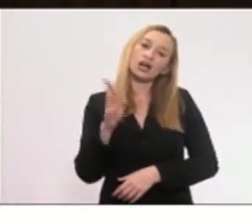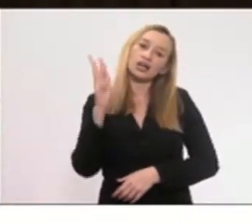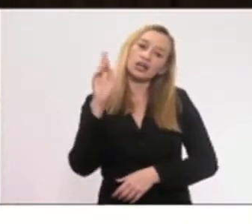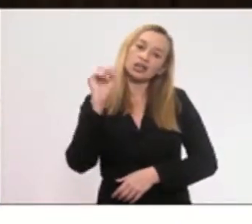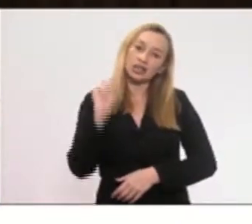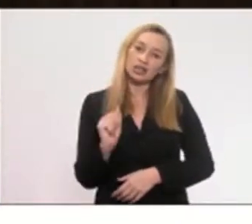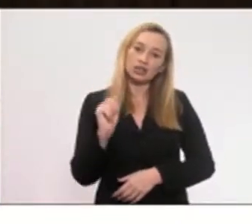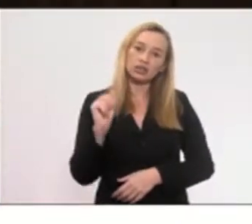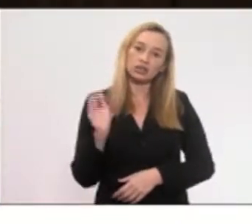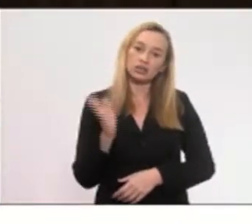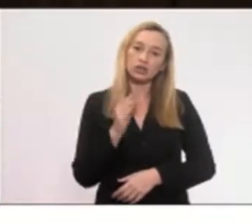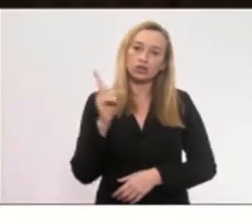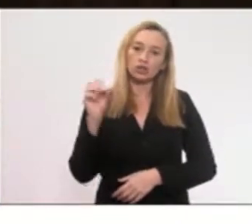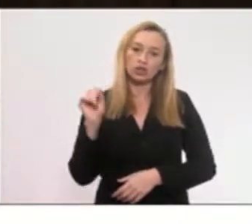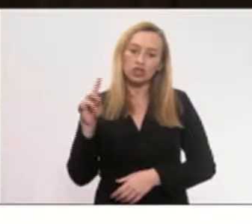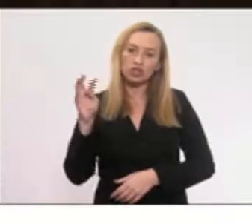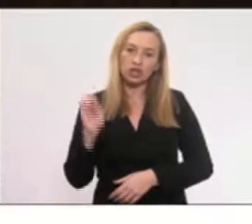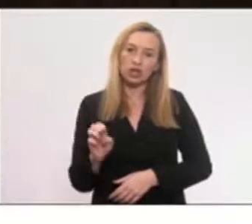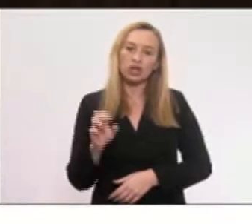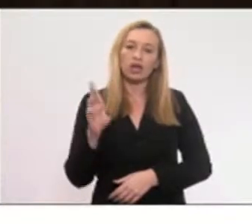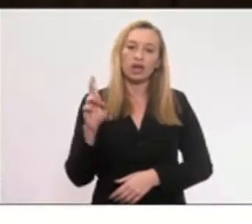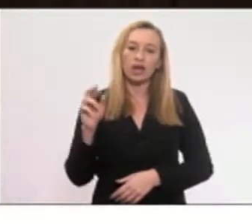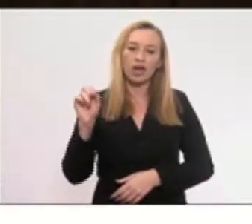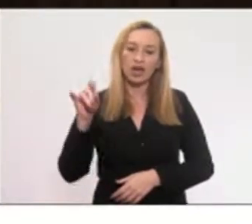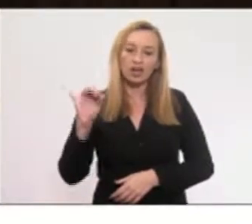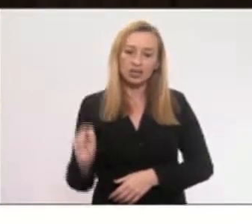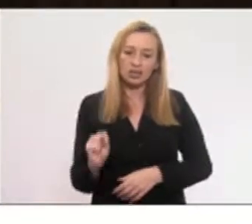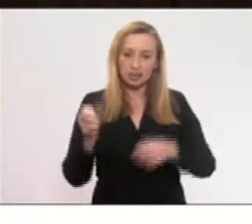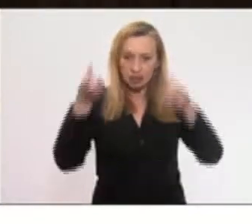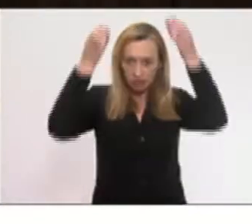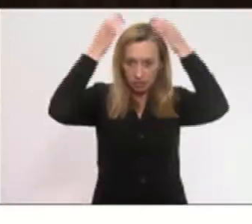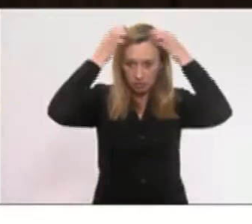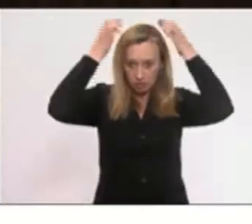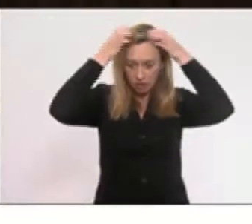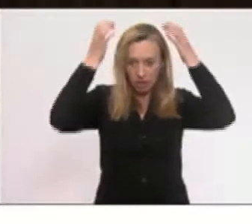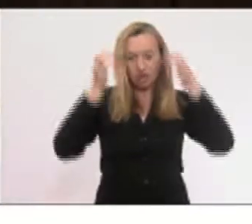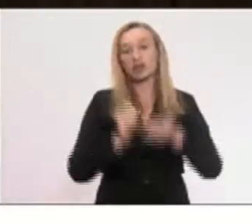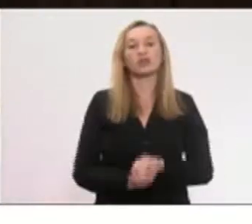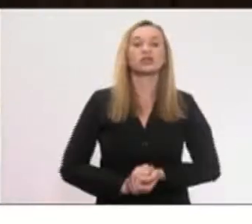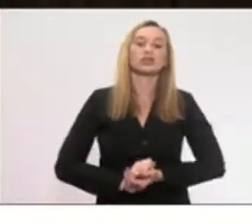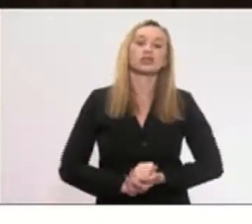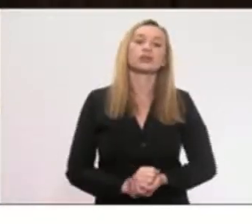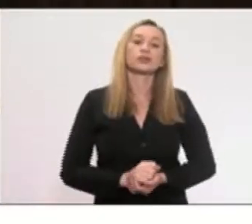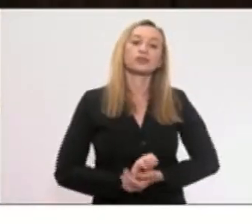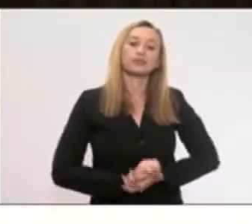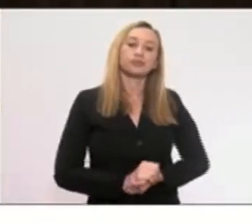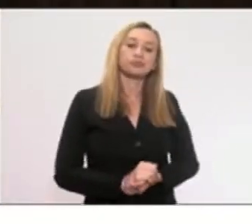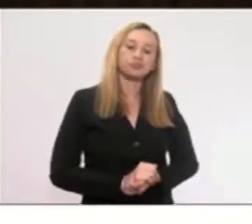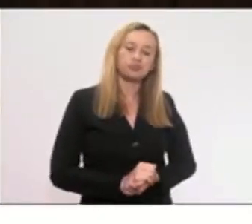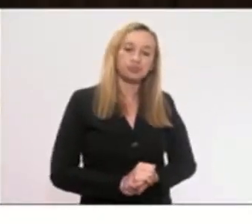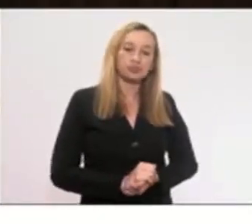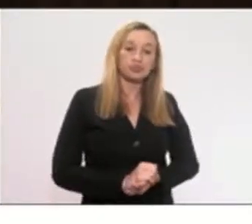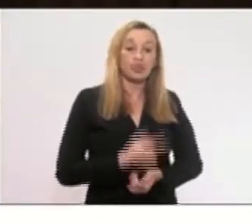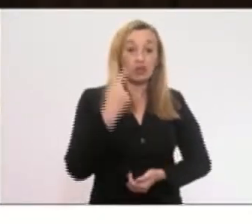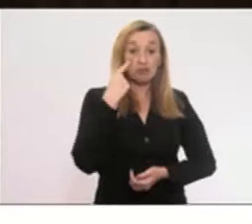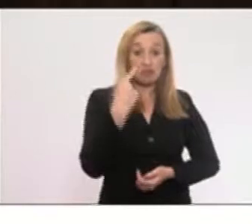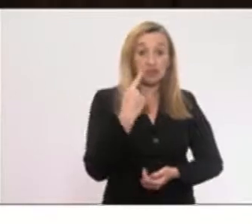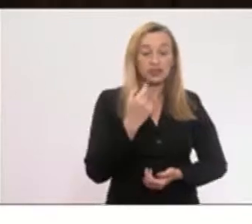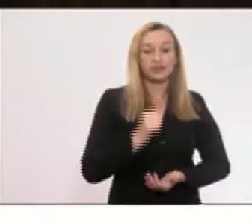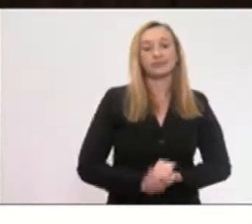segundo distrito de Angra dos Reis, em estação ecológica.